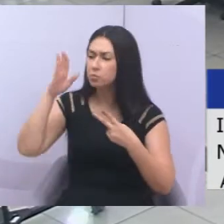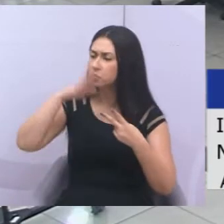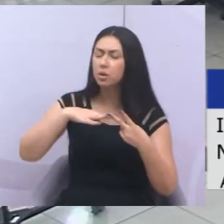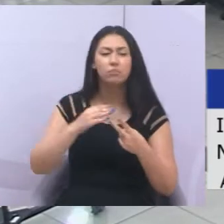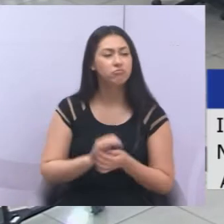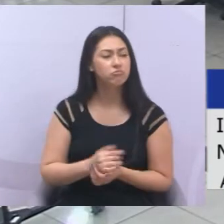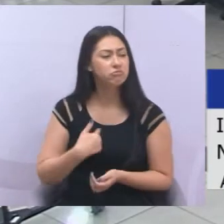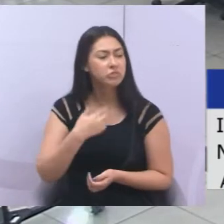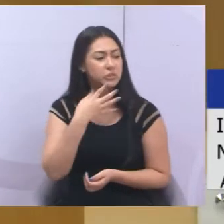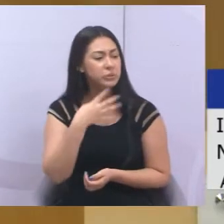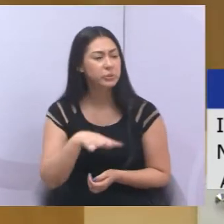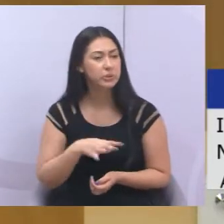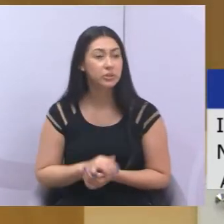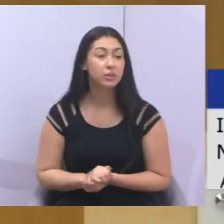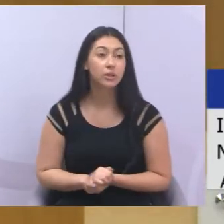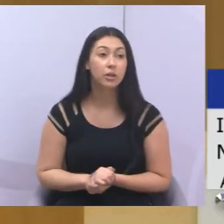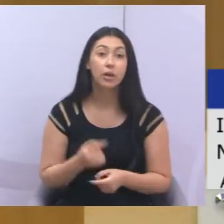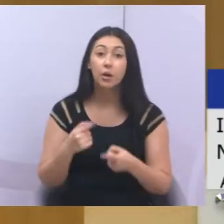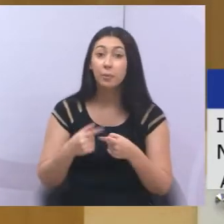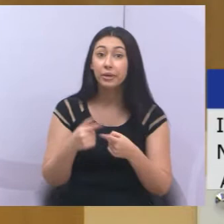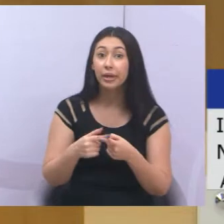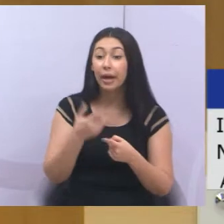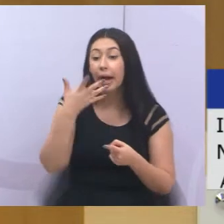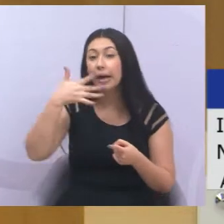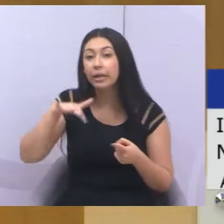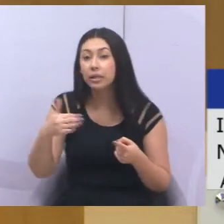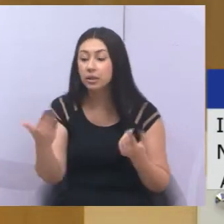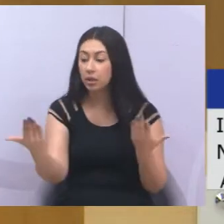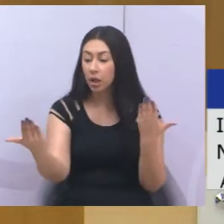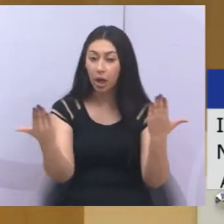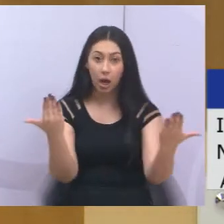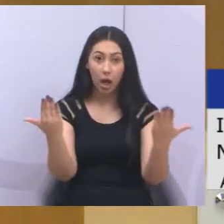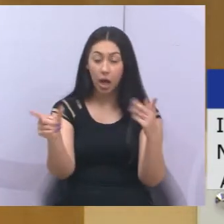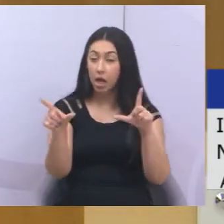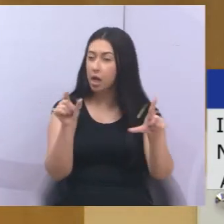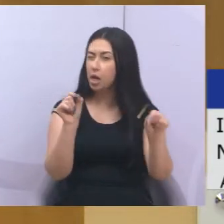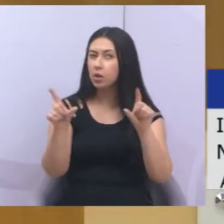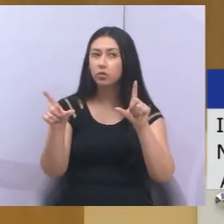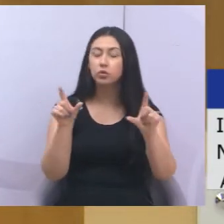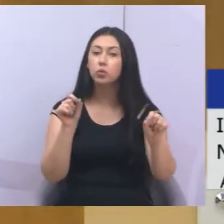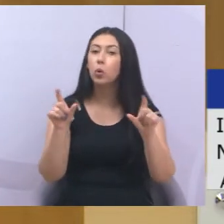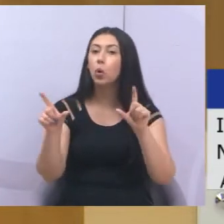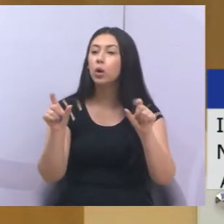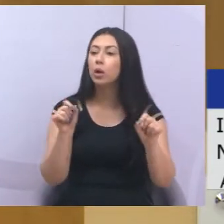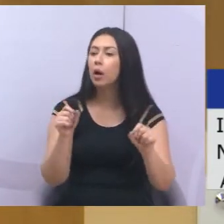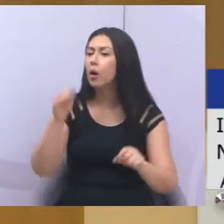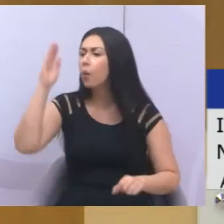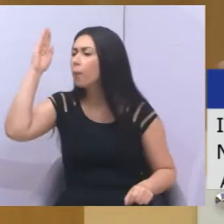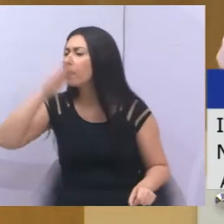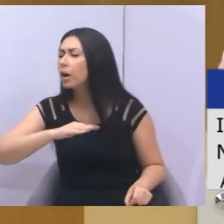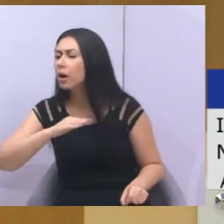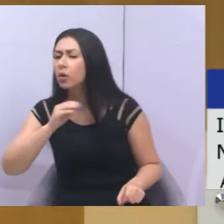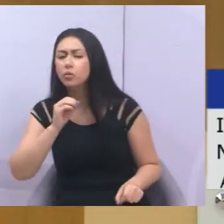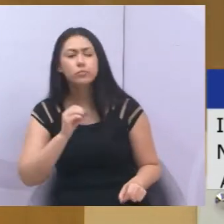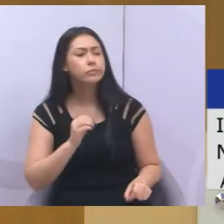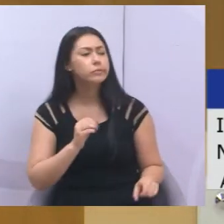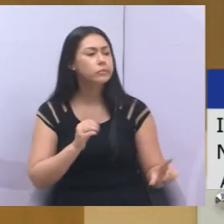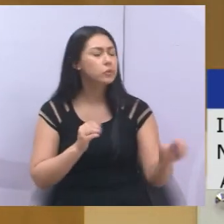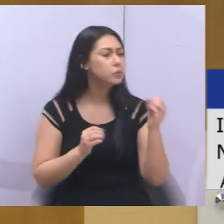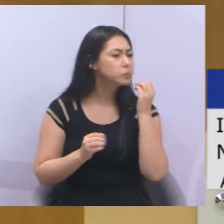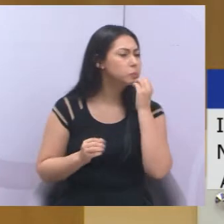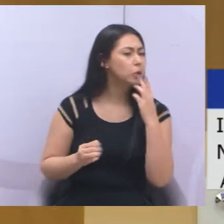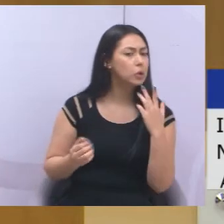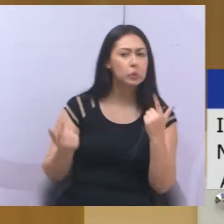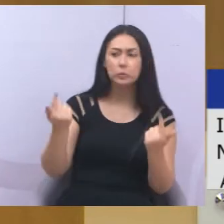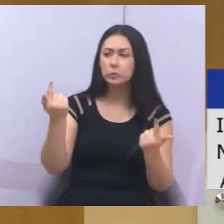é nova. Porque é assim, né? A criança, ela tá na mão do bem, bem ou do mal, mal. Mal, mal, mal tá tomando conta. E o bem, bem faz de conta que não vê. Então